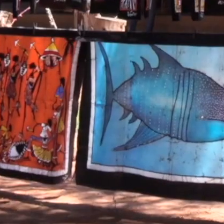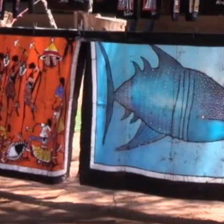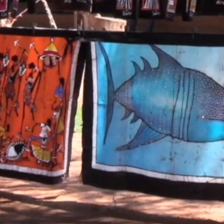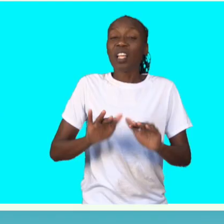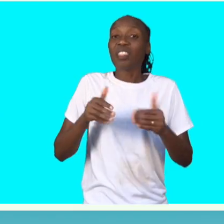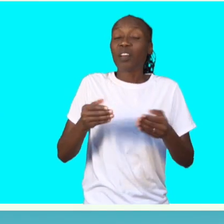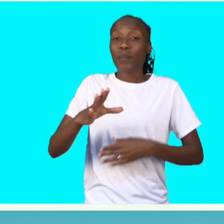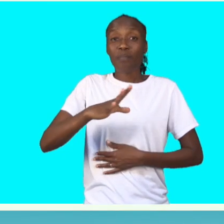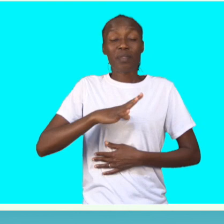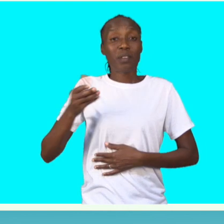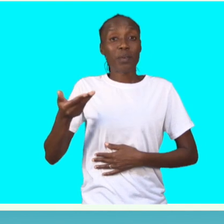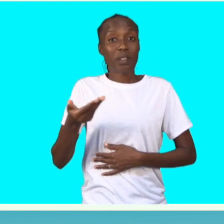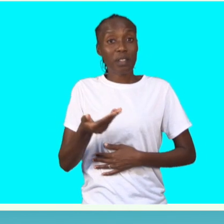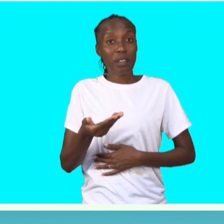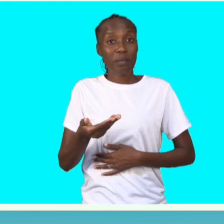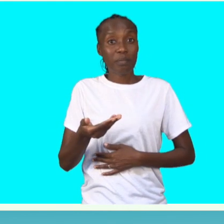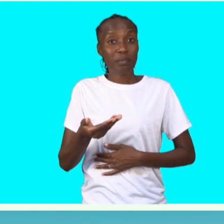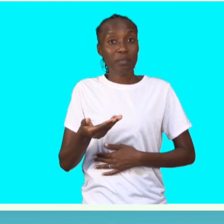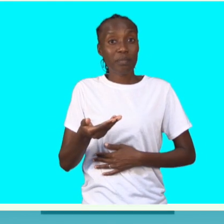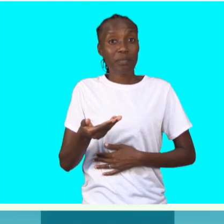aqui tenho